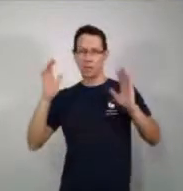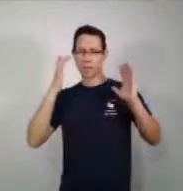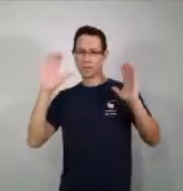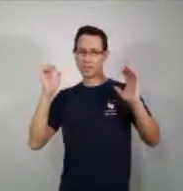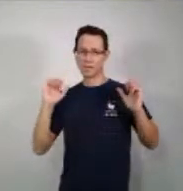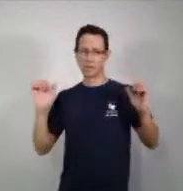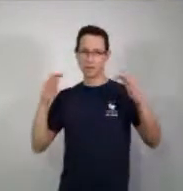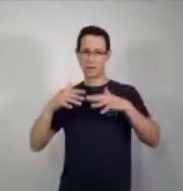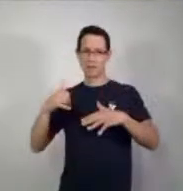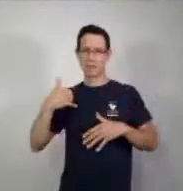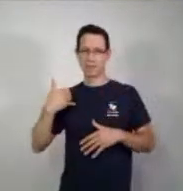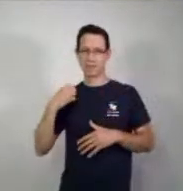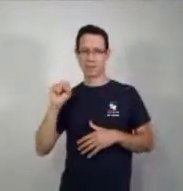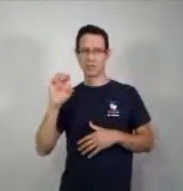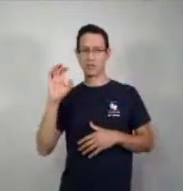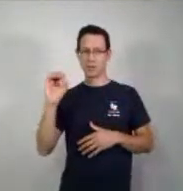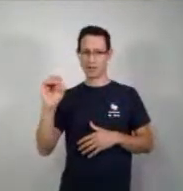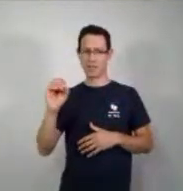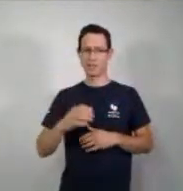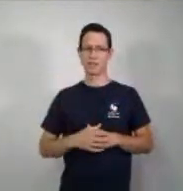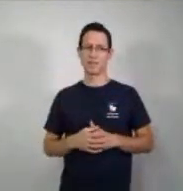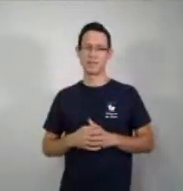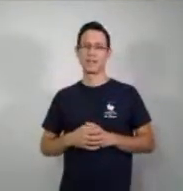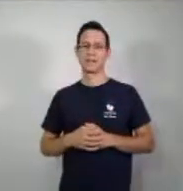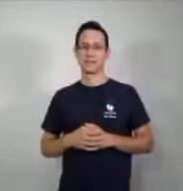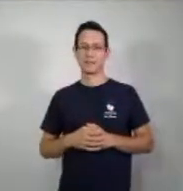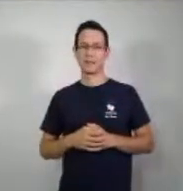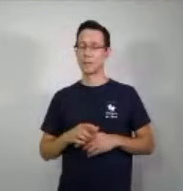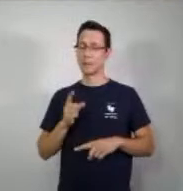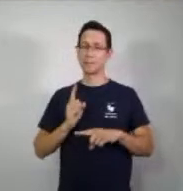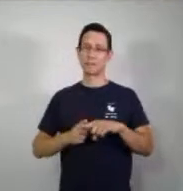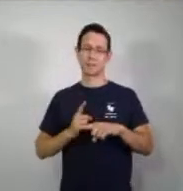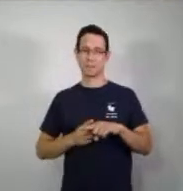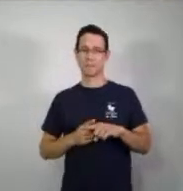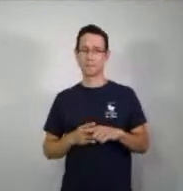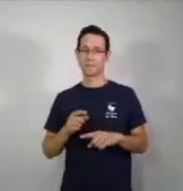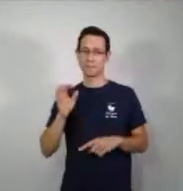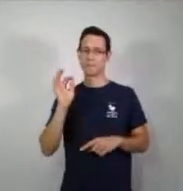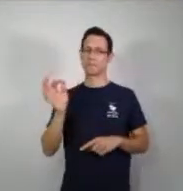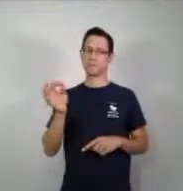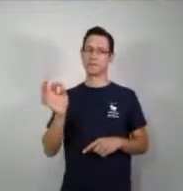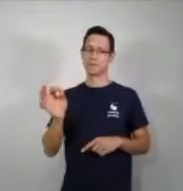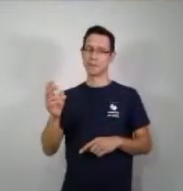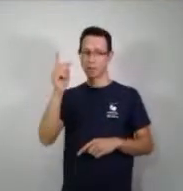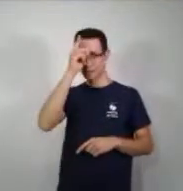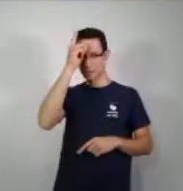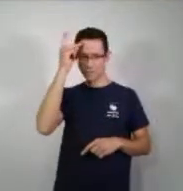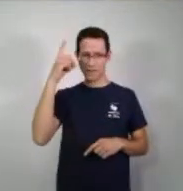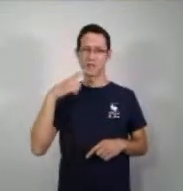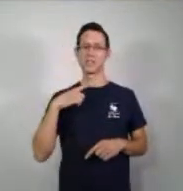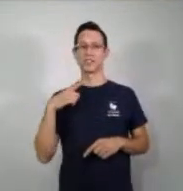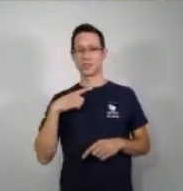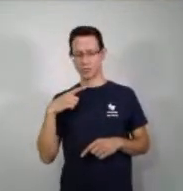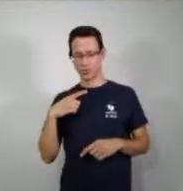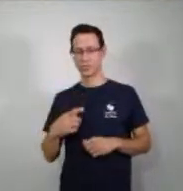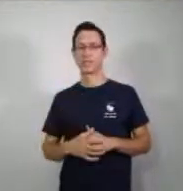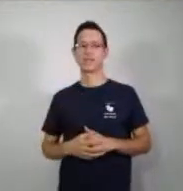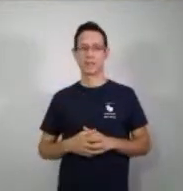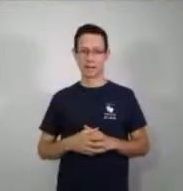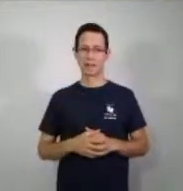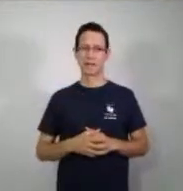80 anos. E. Porque de fato era uma pessoa que também tinha essa